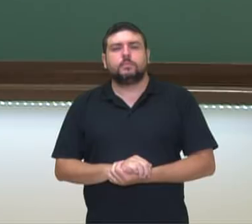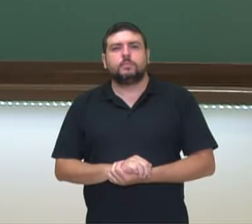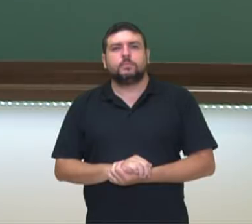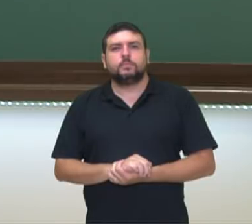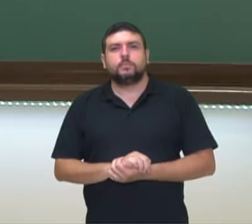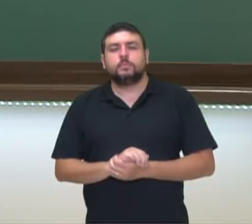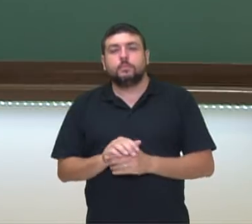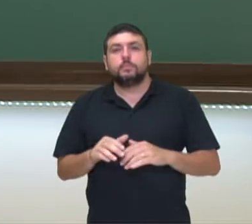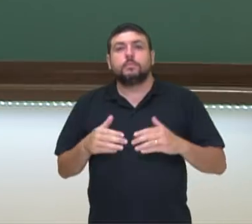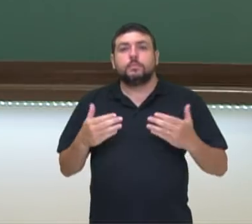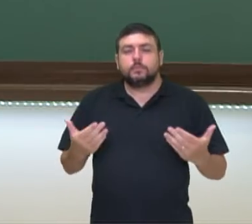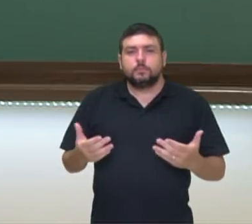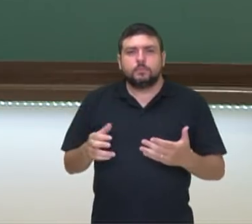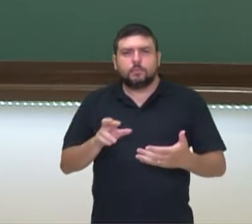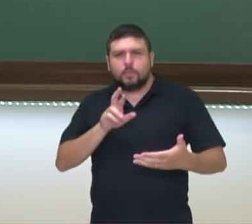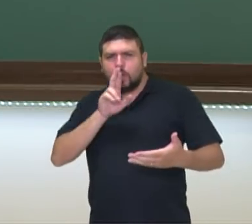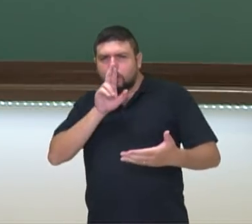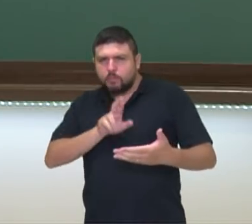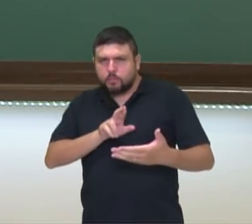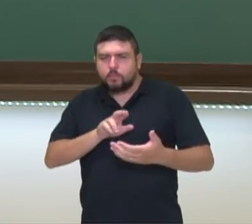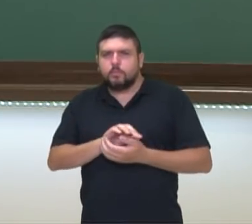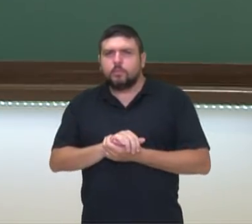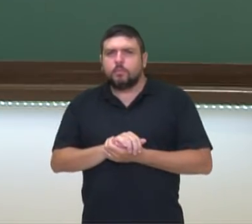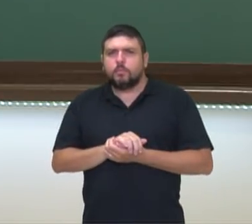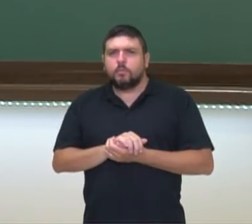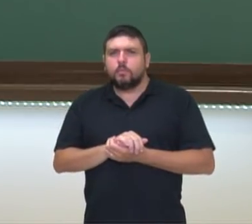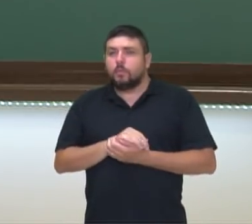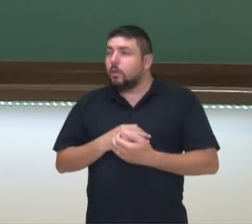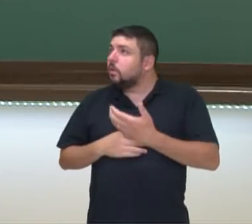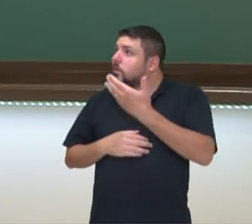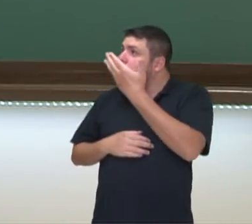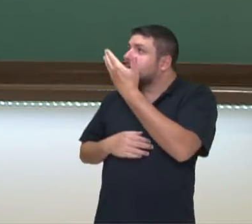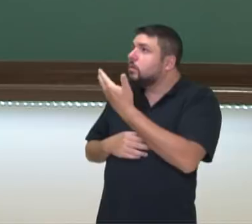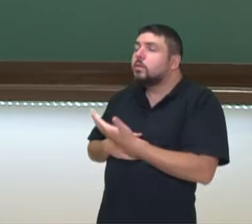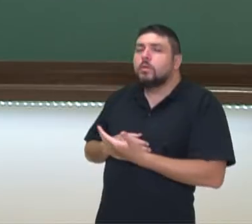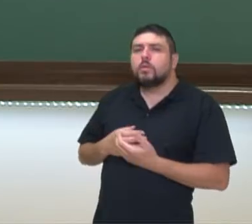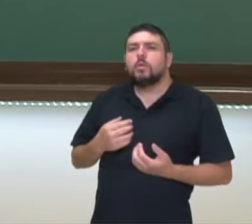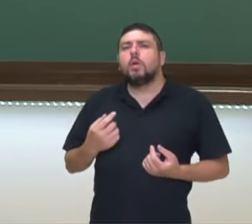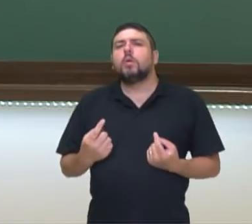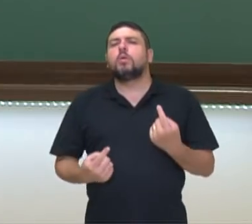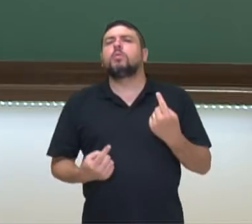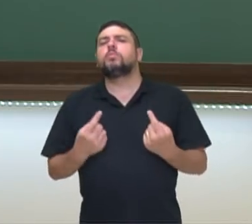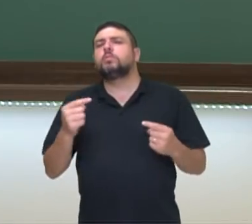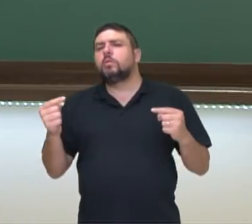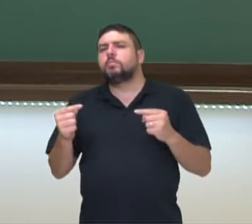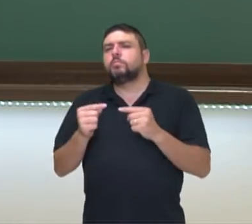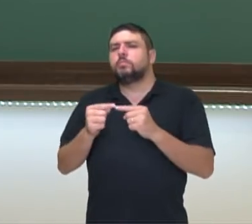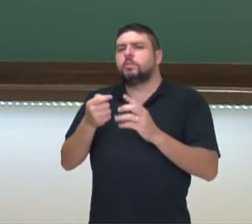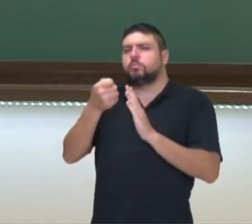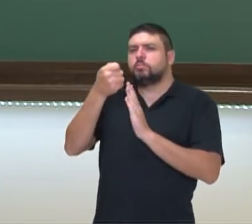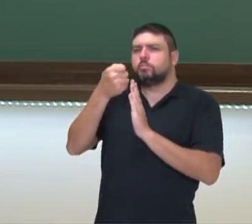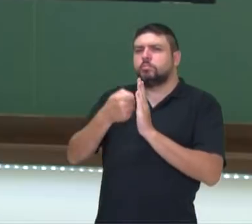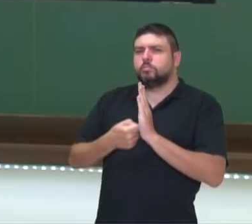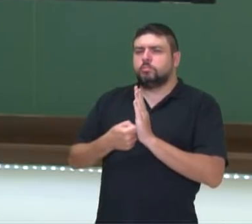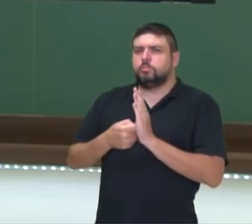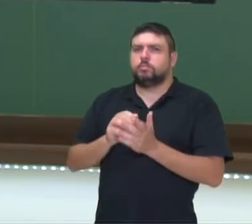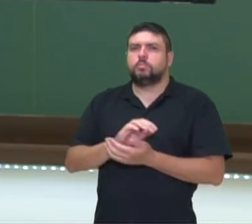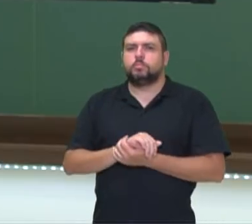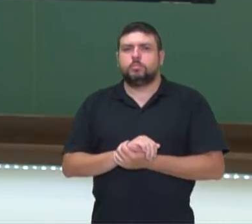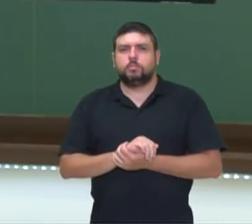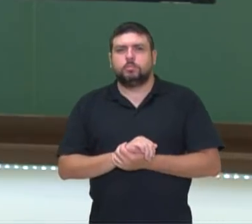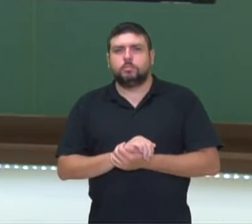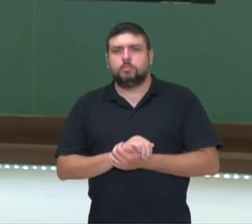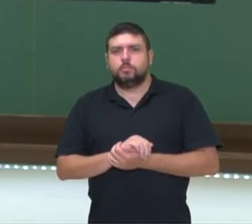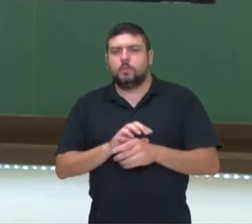E aí, respondeu? Qual alternativa nós temos que realizar para escrever um texto? Se você pensou na alternativa